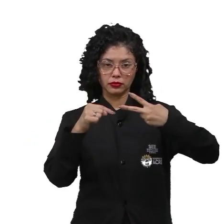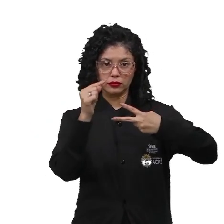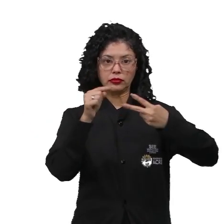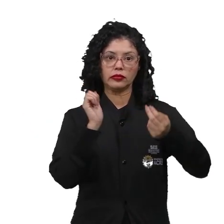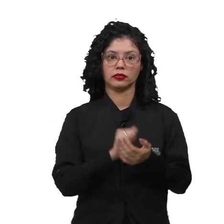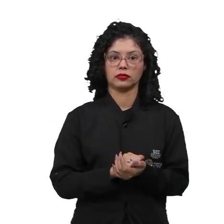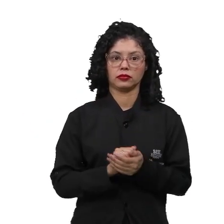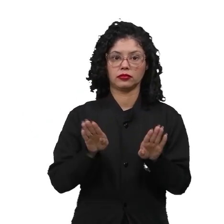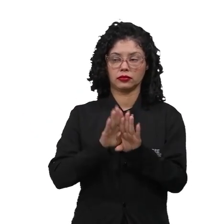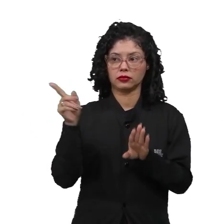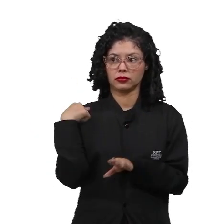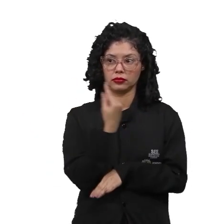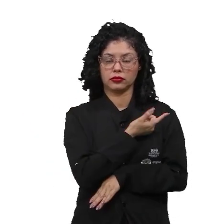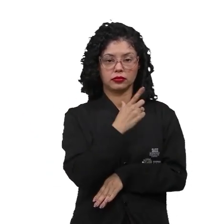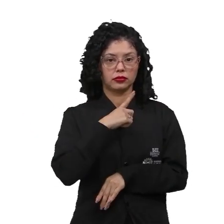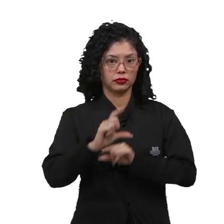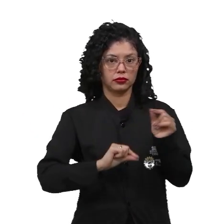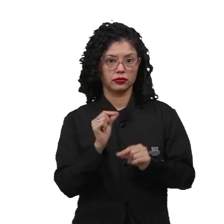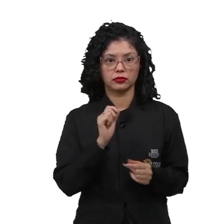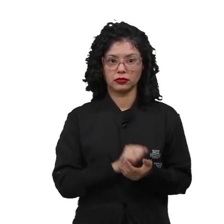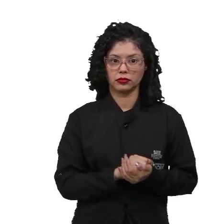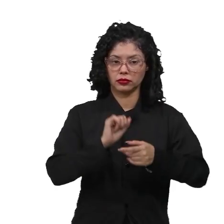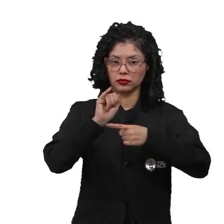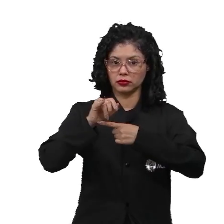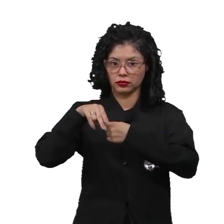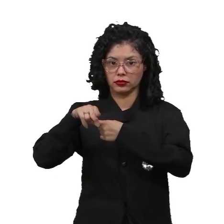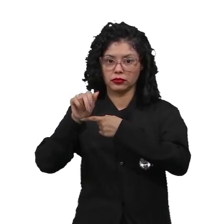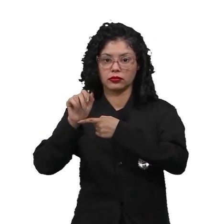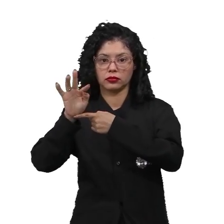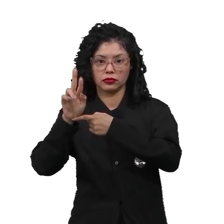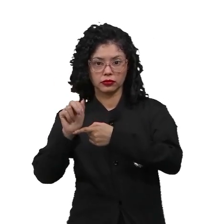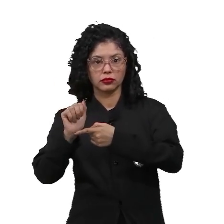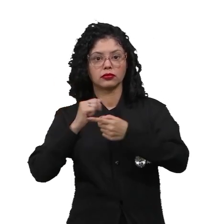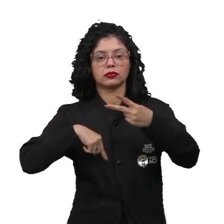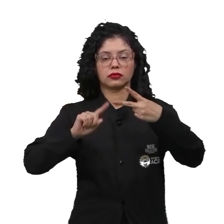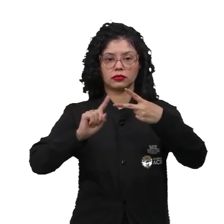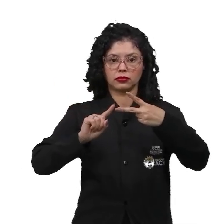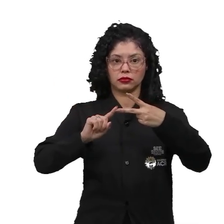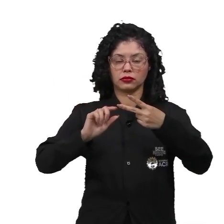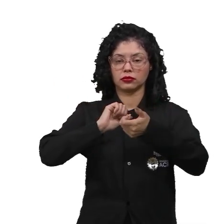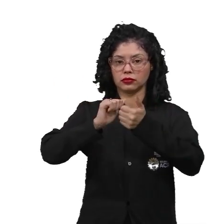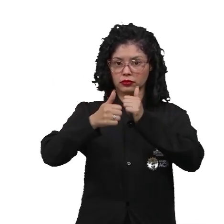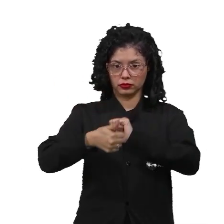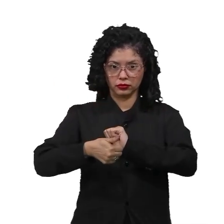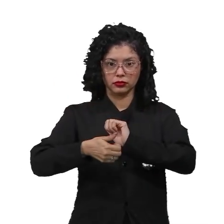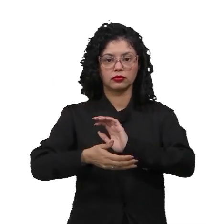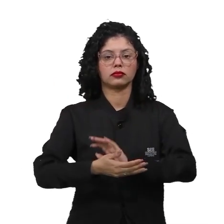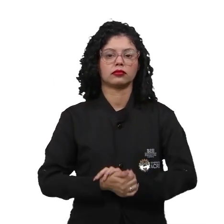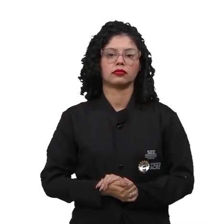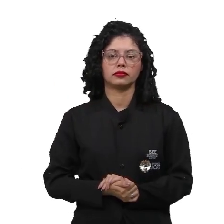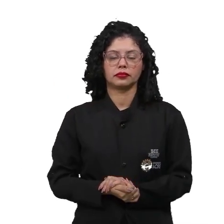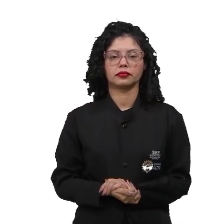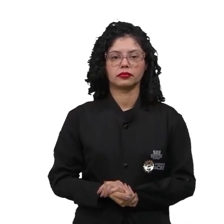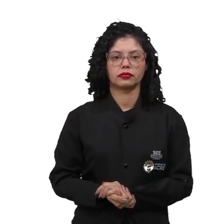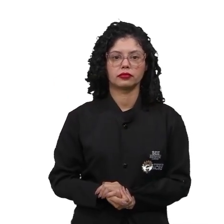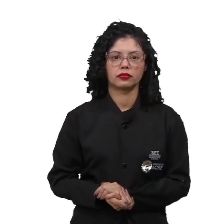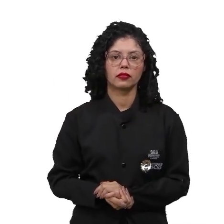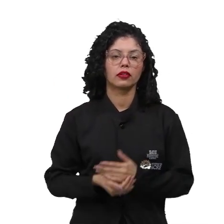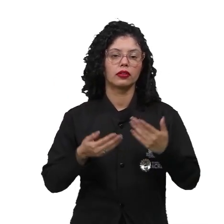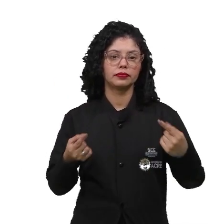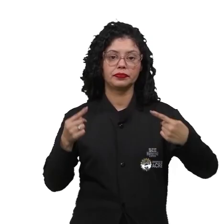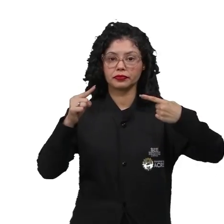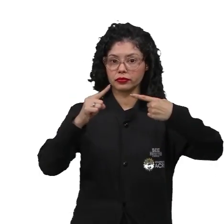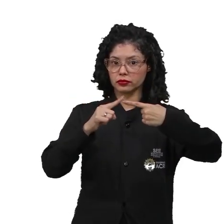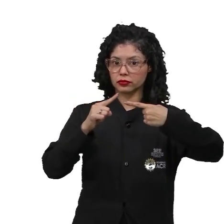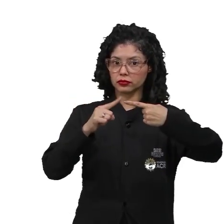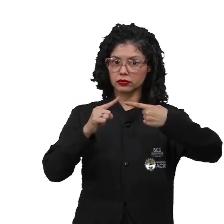de imunidade que nós temos. A gente tem a imunidade inata e a imunidade adaptativa. Então,